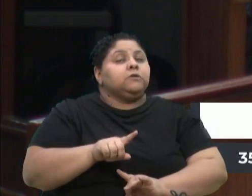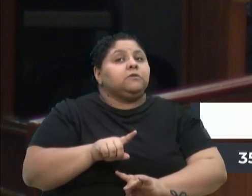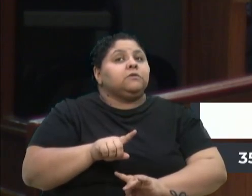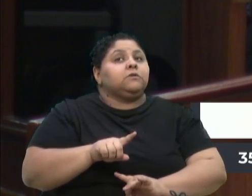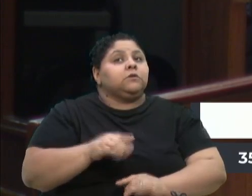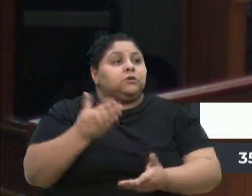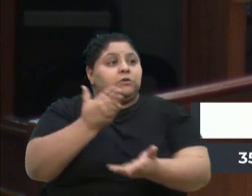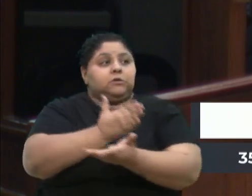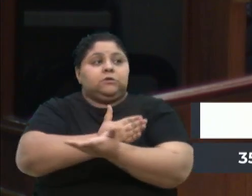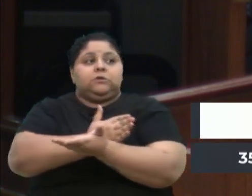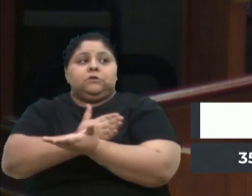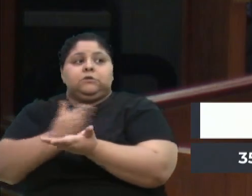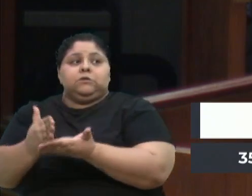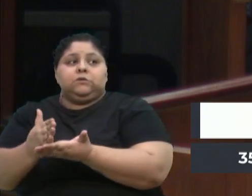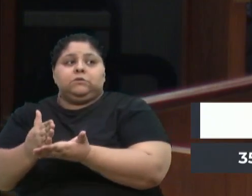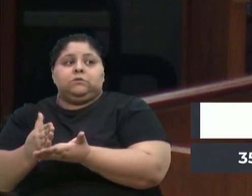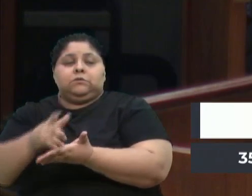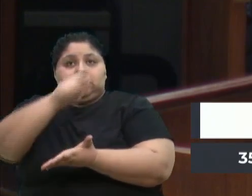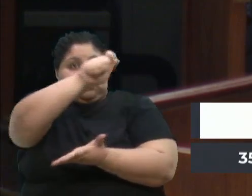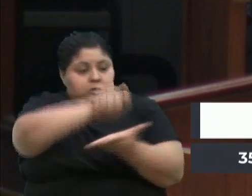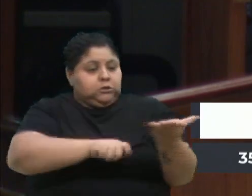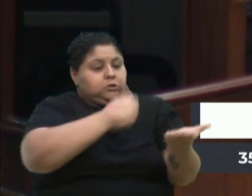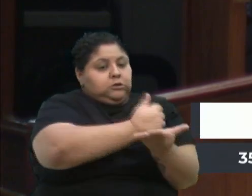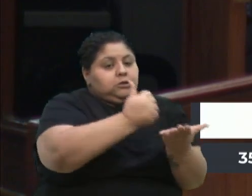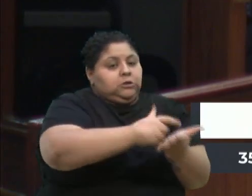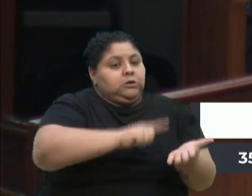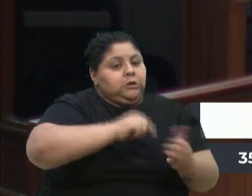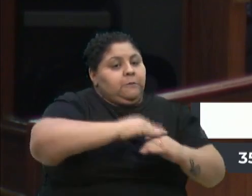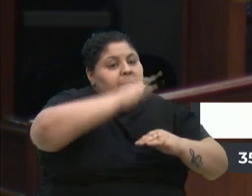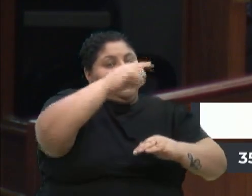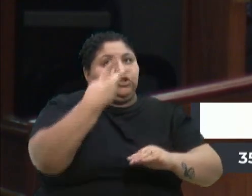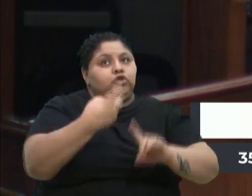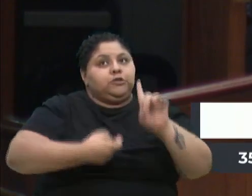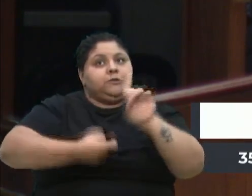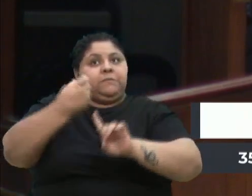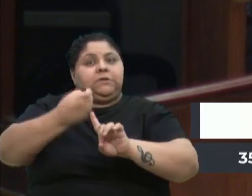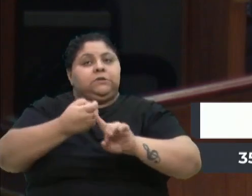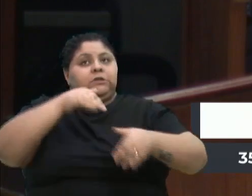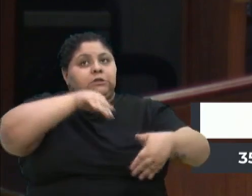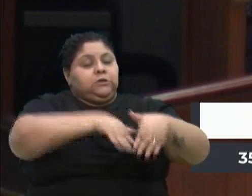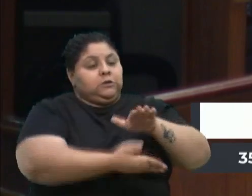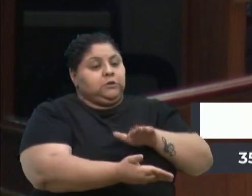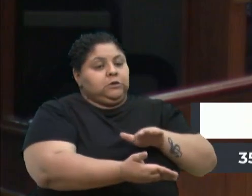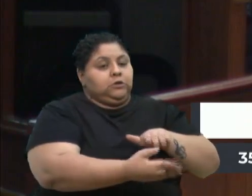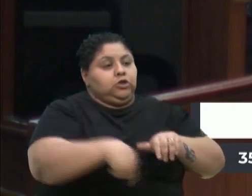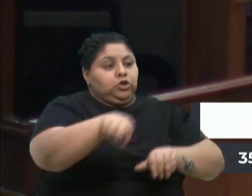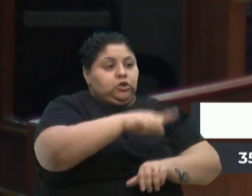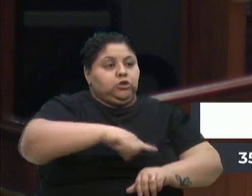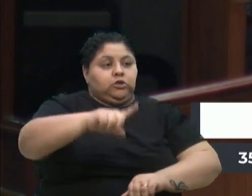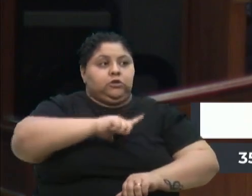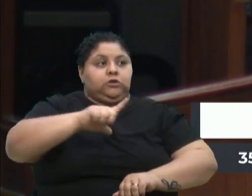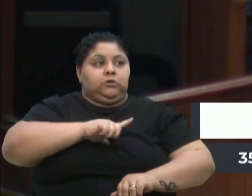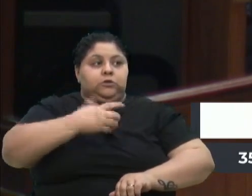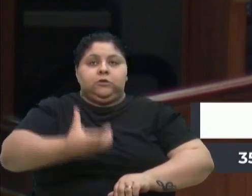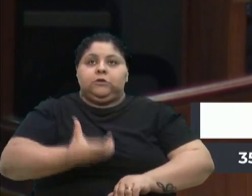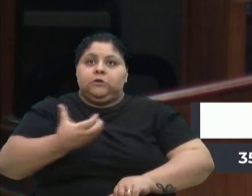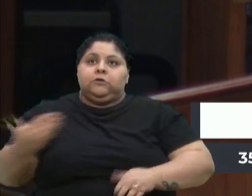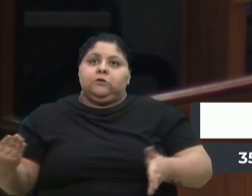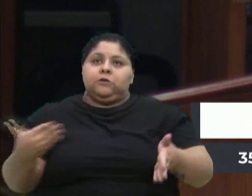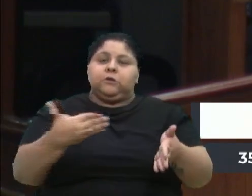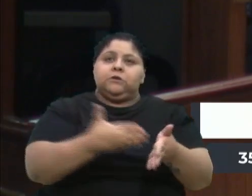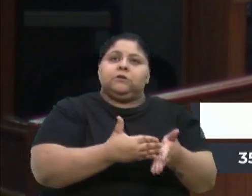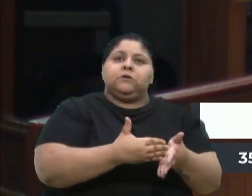a partir da assinatura do contrato, tem mais 2 meses para adaptação. Então, nós teremos até